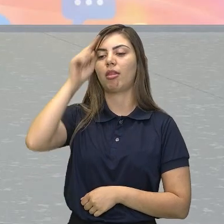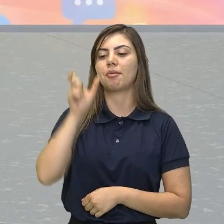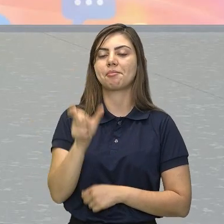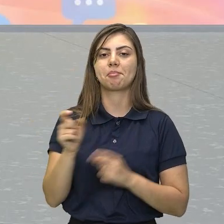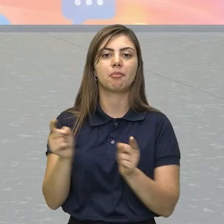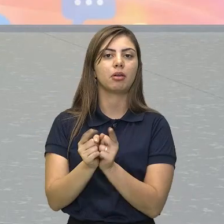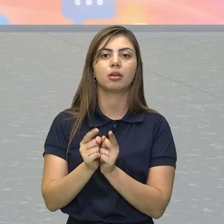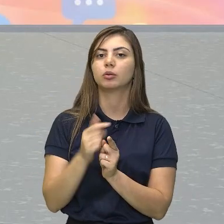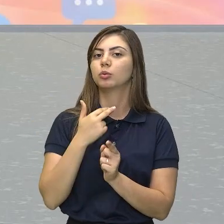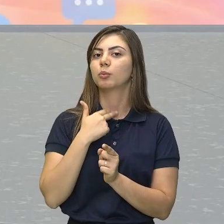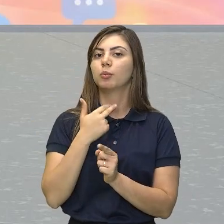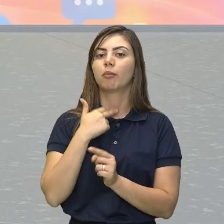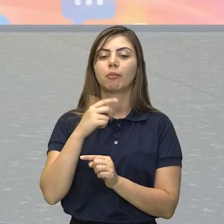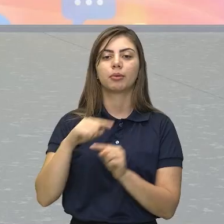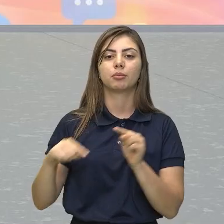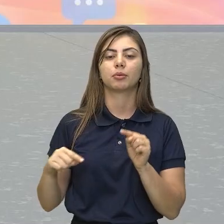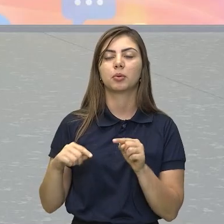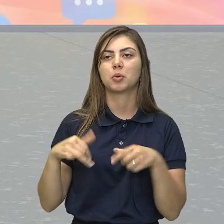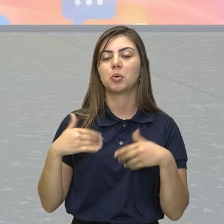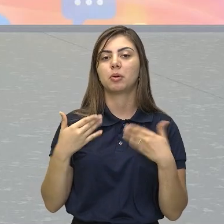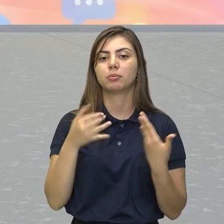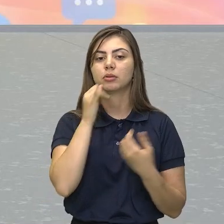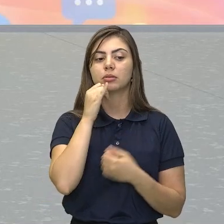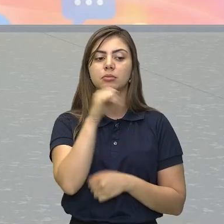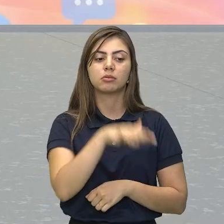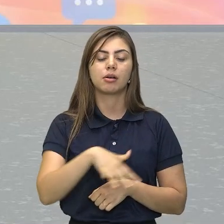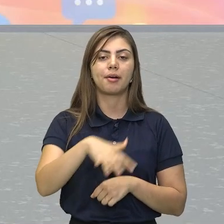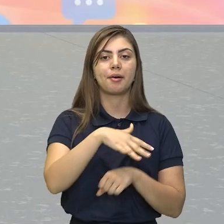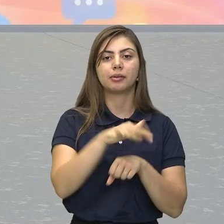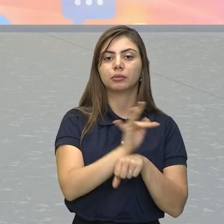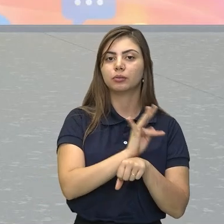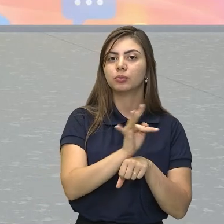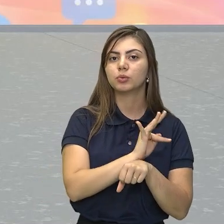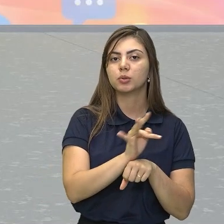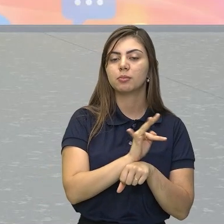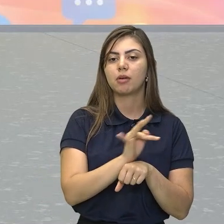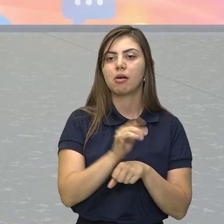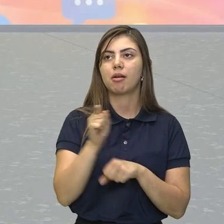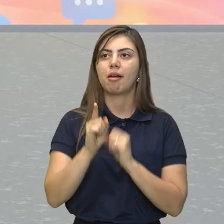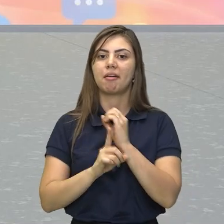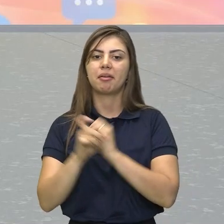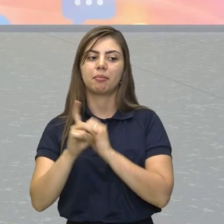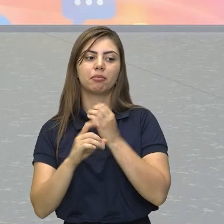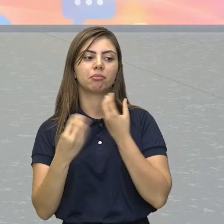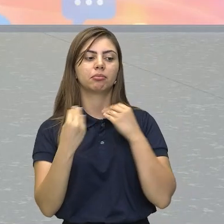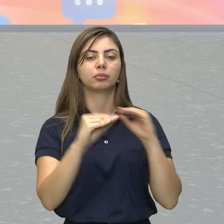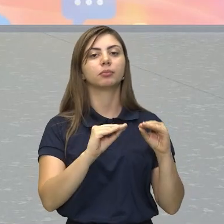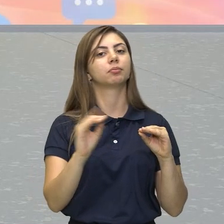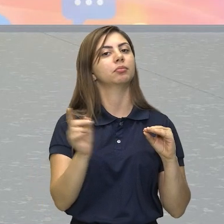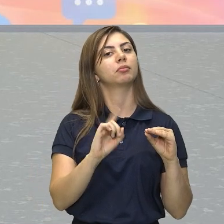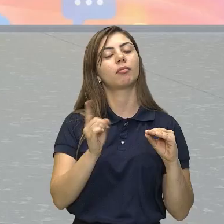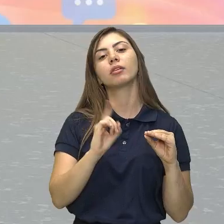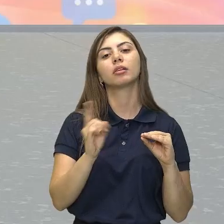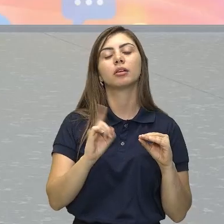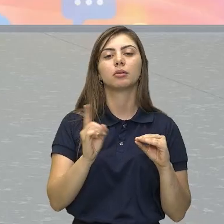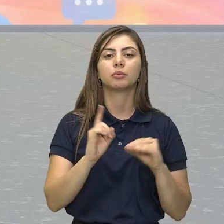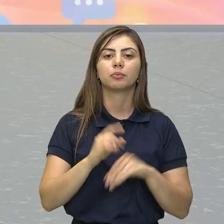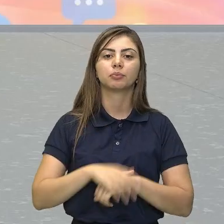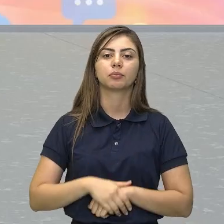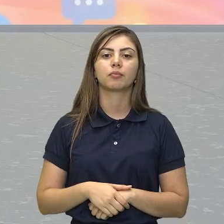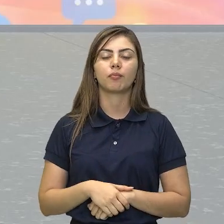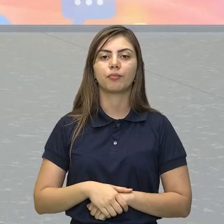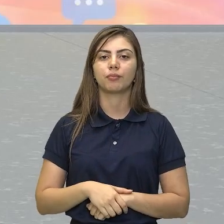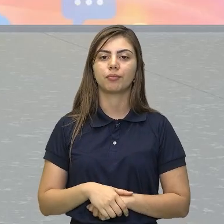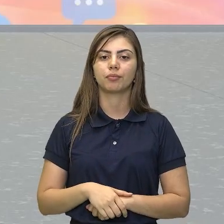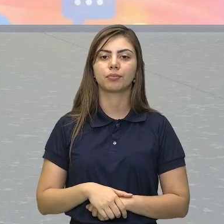abreviações, essas imagens em ambientes formais. Então, ele é restrito para esses ambientes